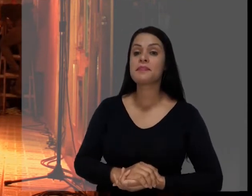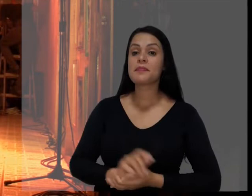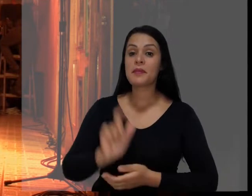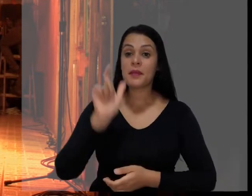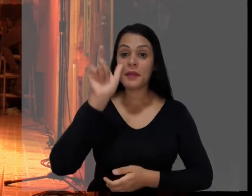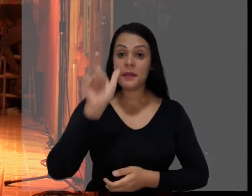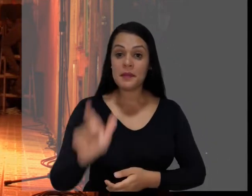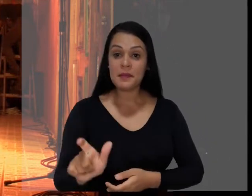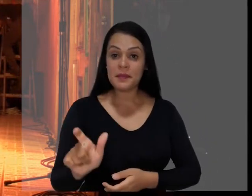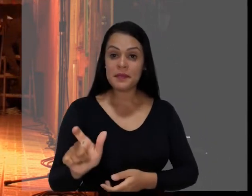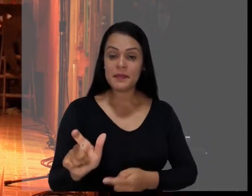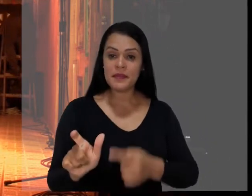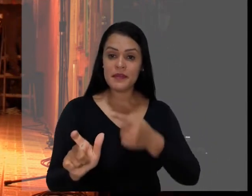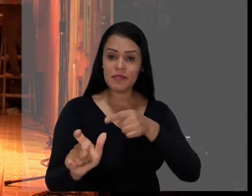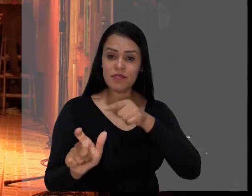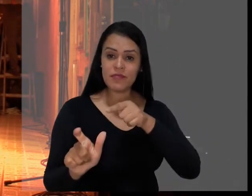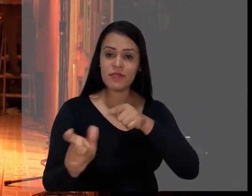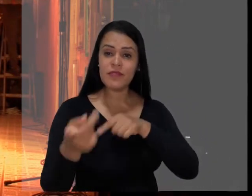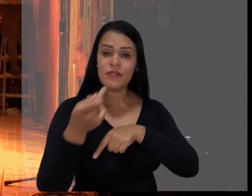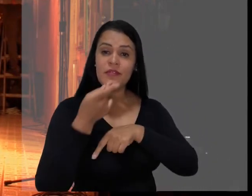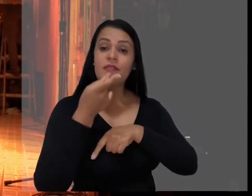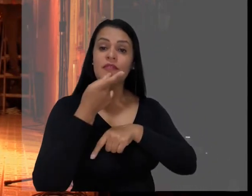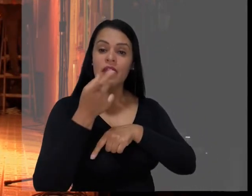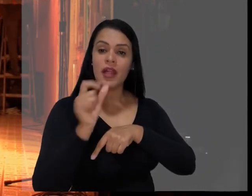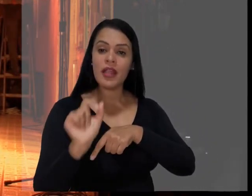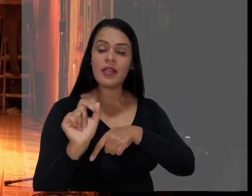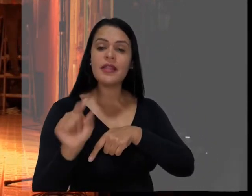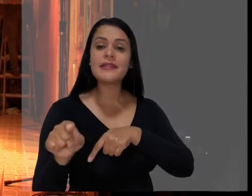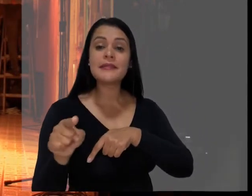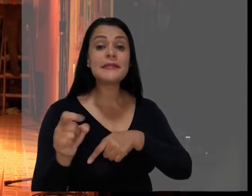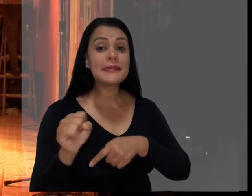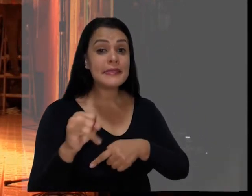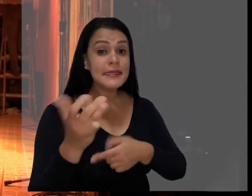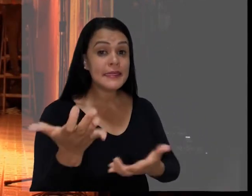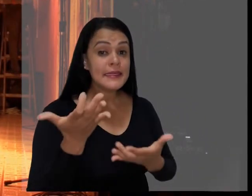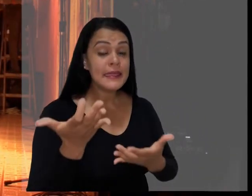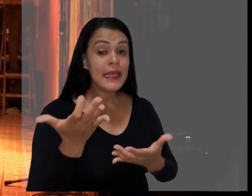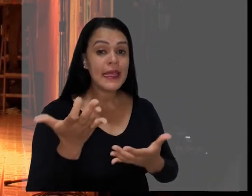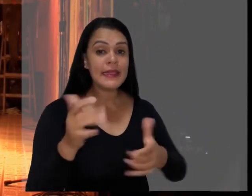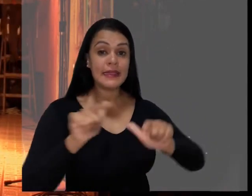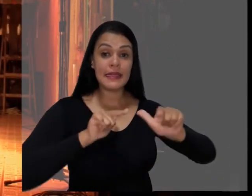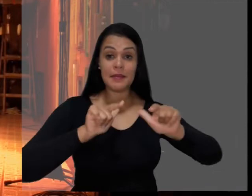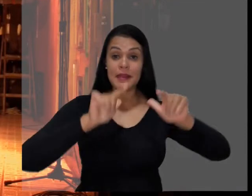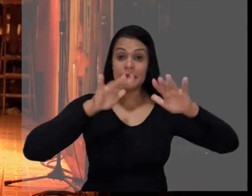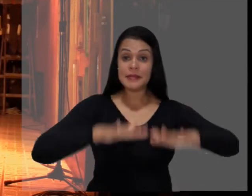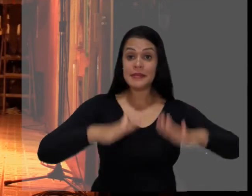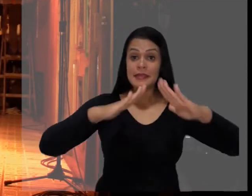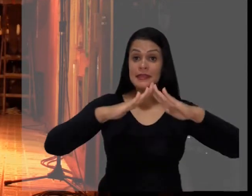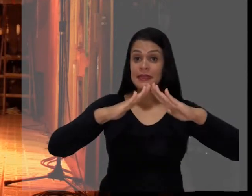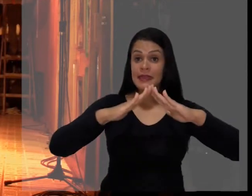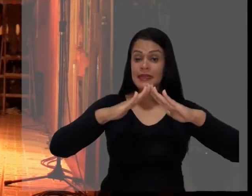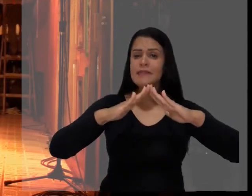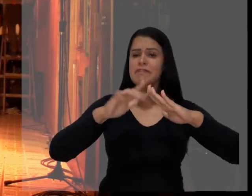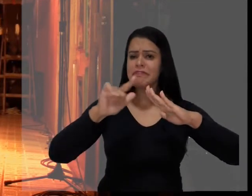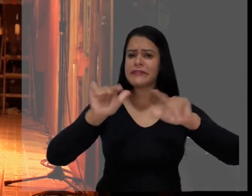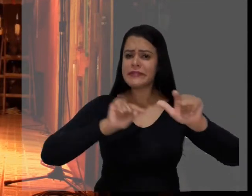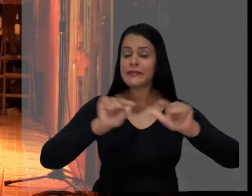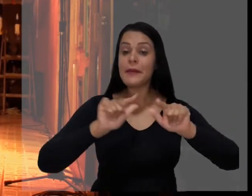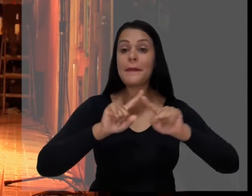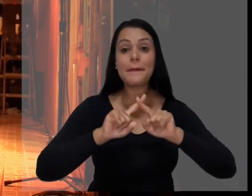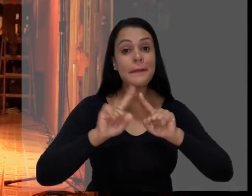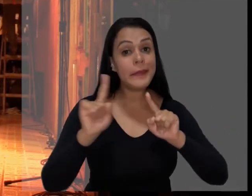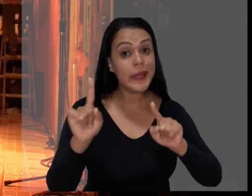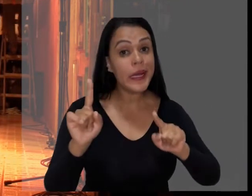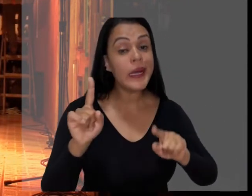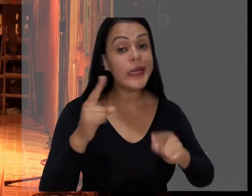Há pessoas que dizem: se quiser trabalhar de casa, trabalhe, mas